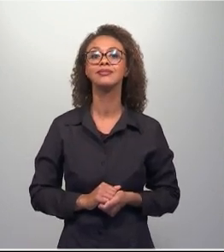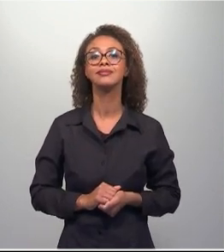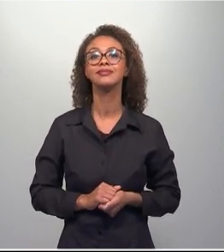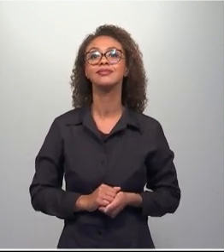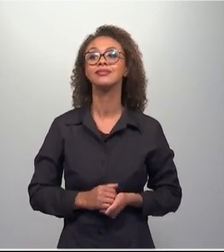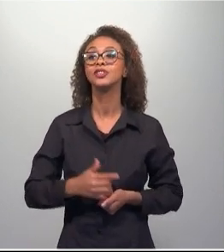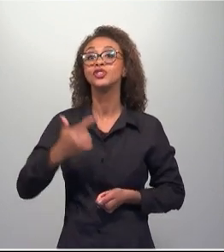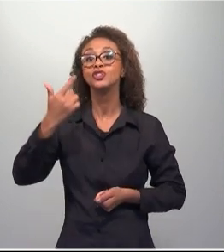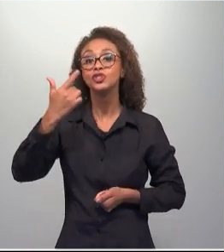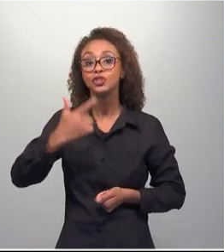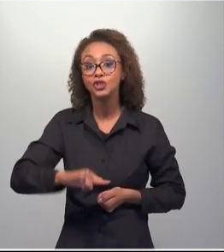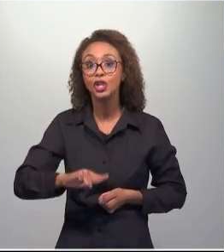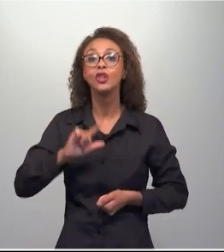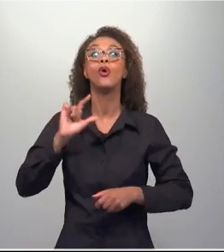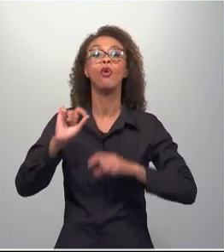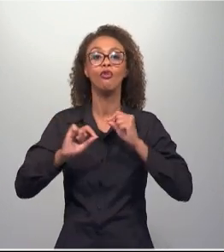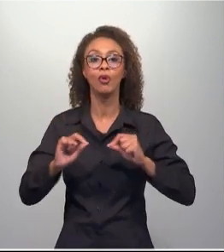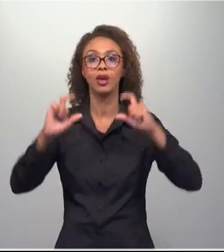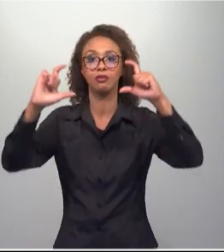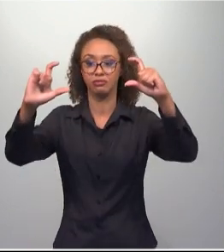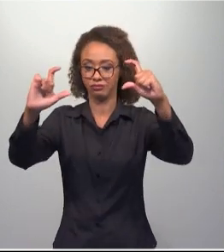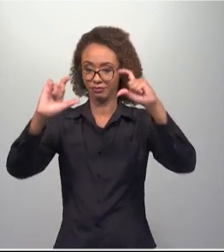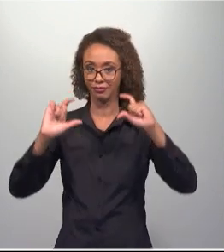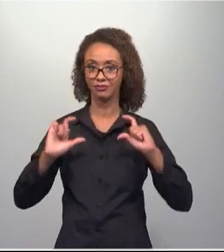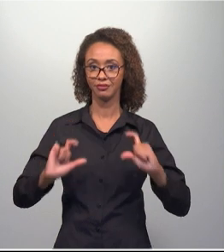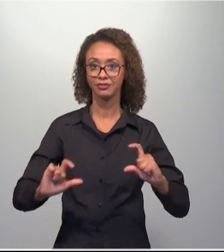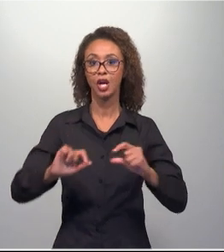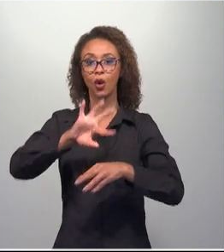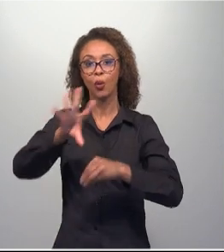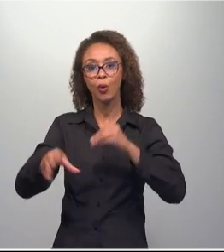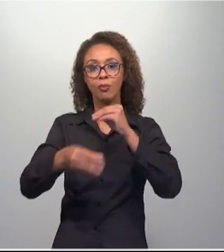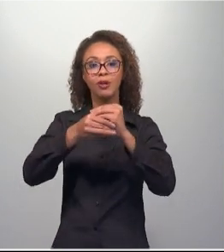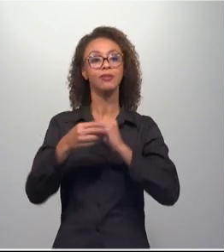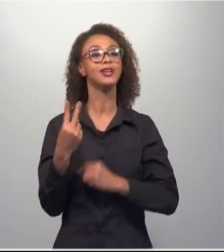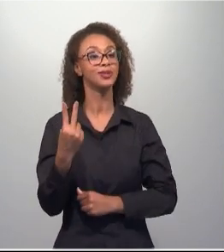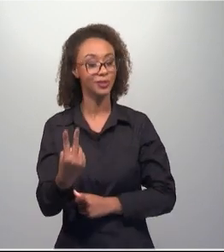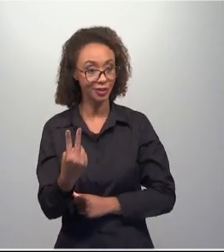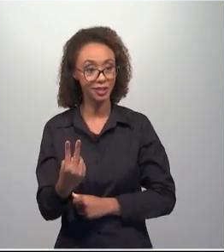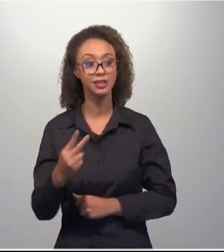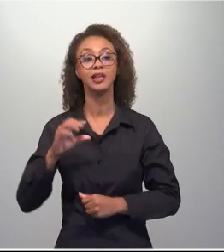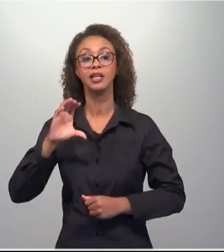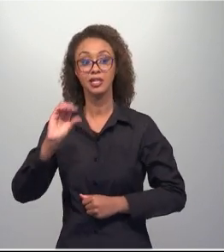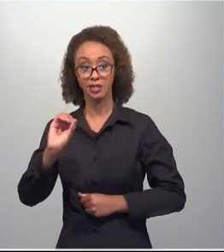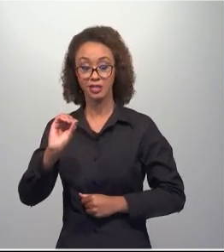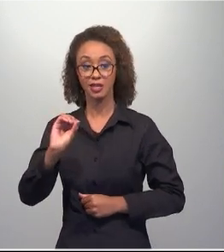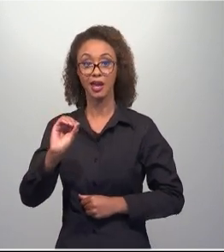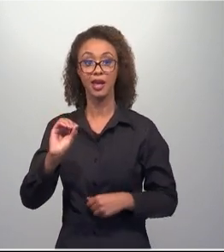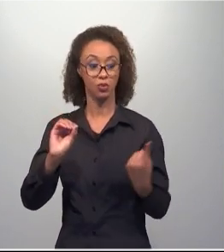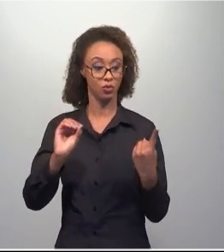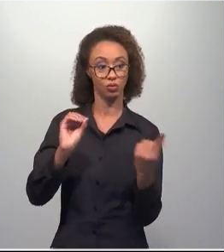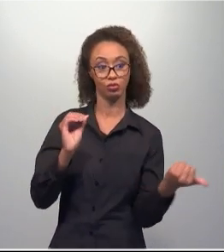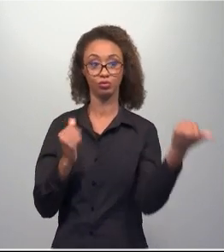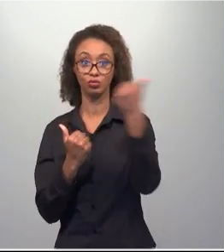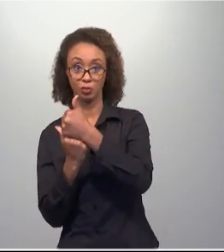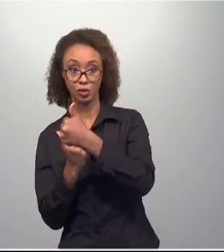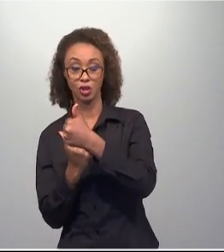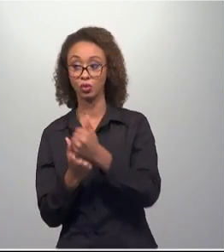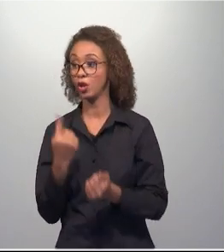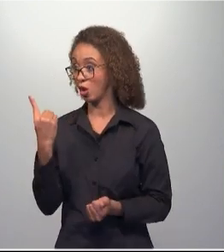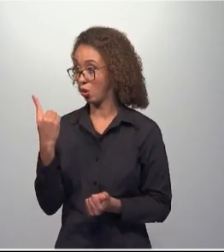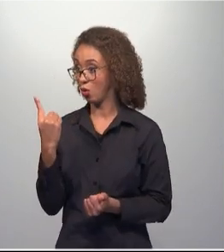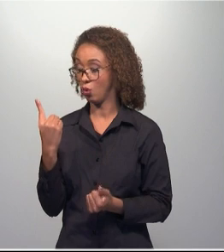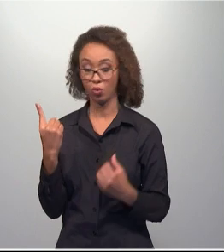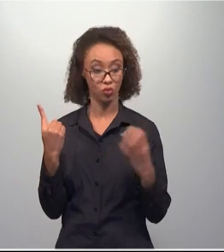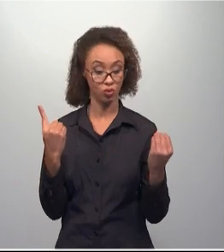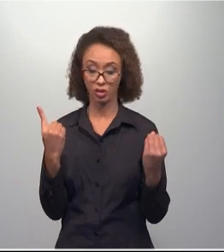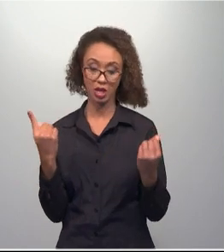pega o suns transformo 100 000 transforma em um transformer 1 somou 1 e tenho